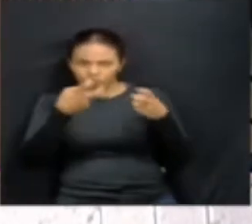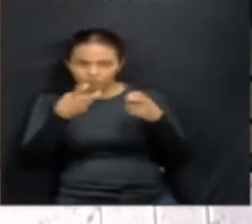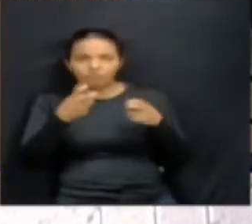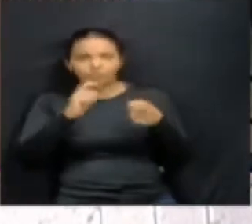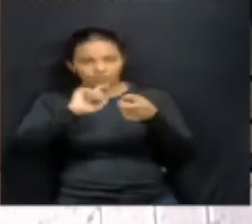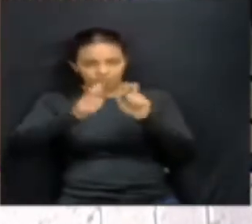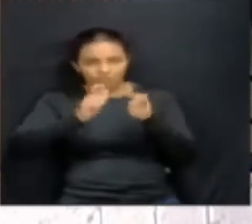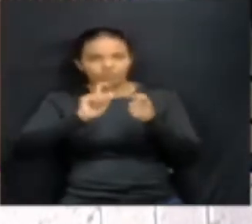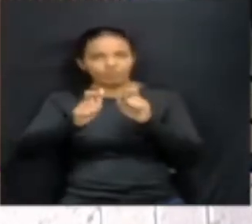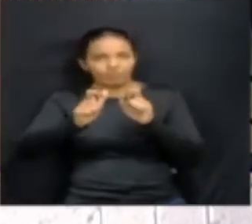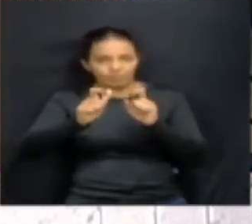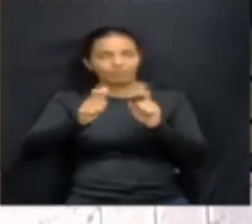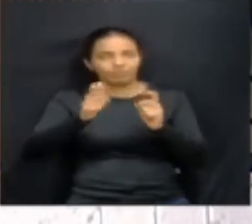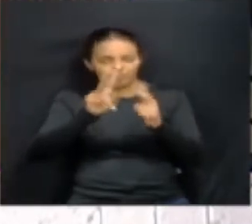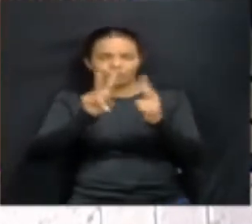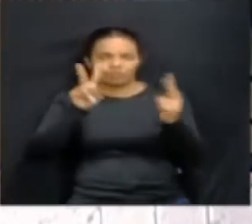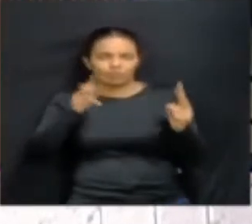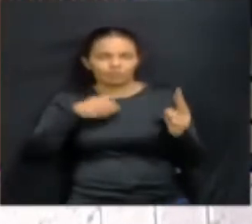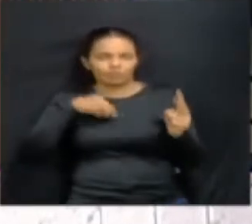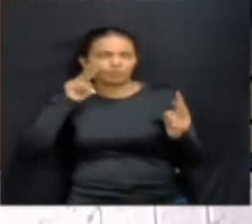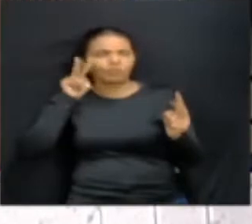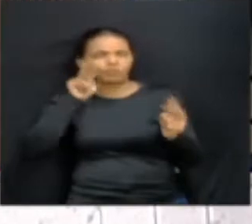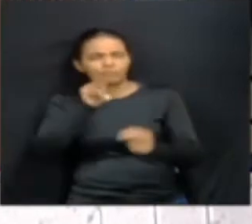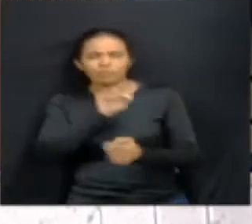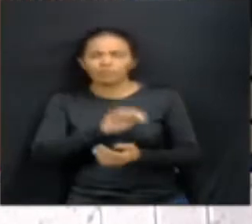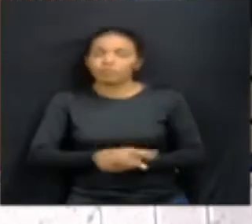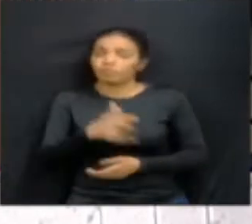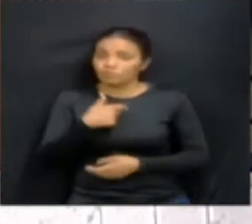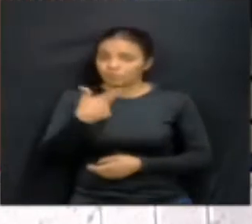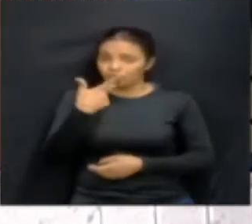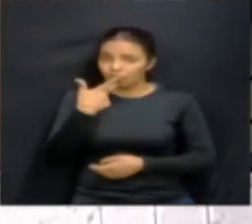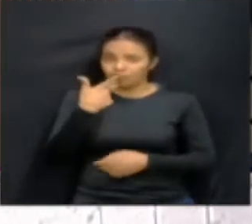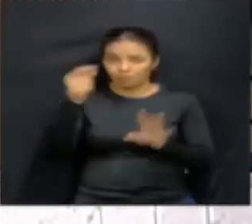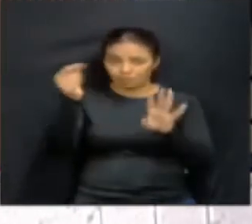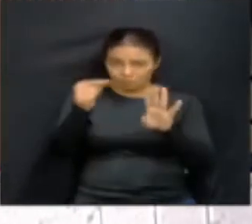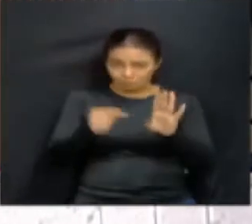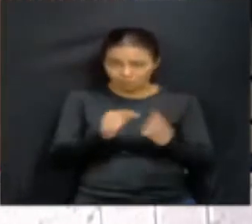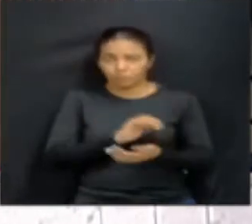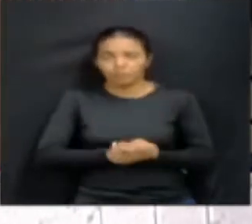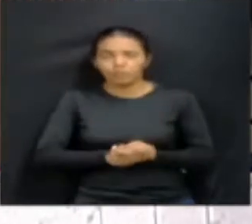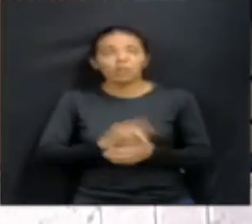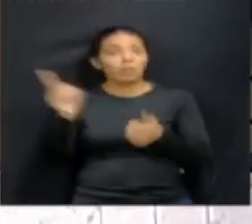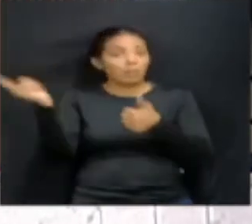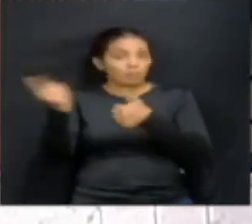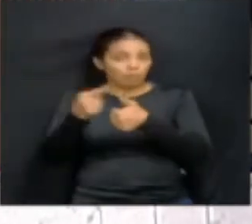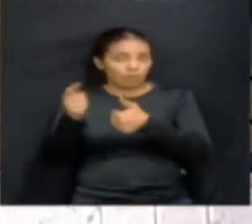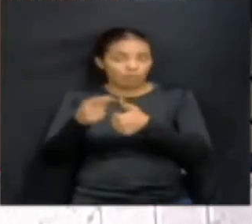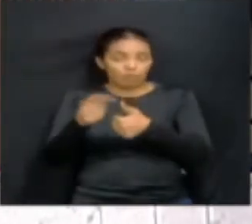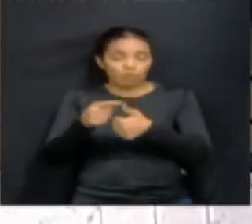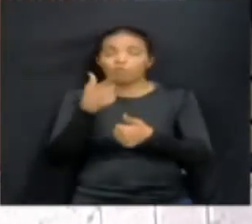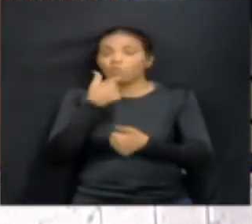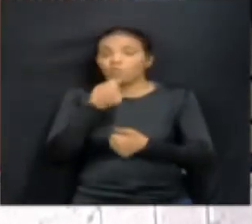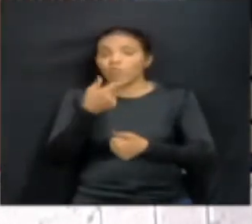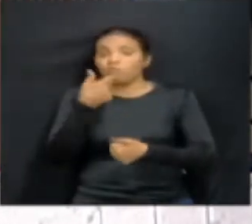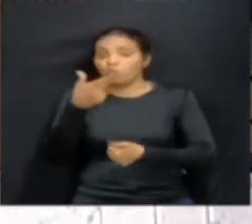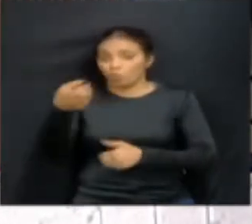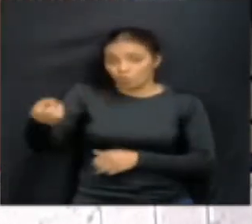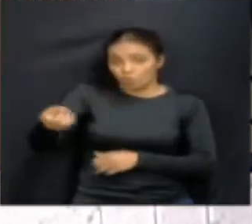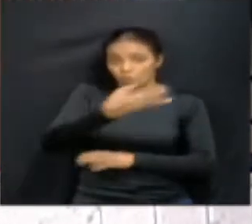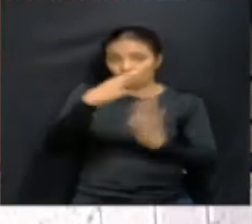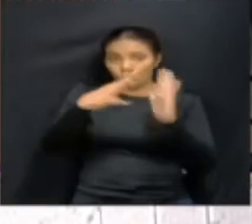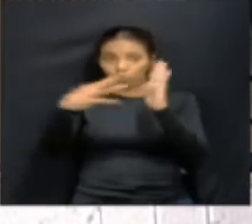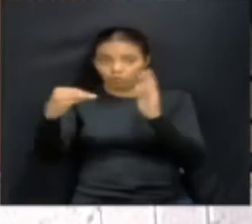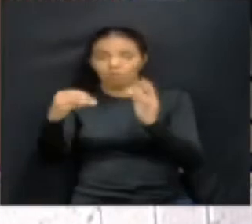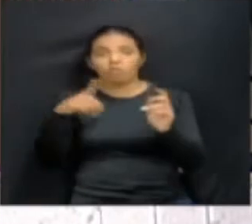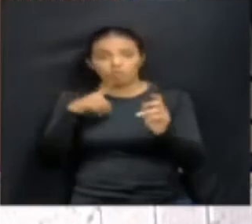virtualmente e não posso deixar de destacar alguns pontos primeiro a fala do ministro que esse novo modelo